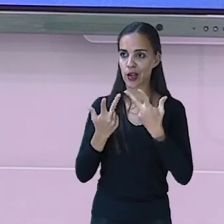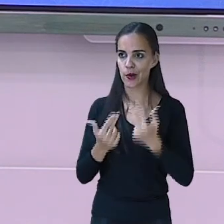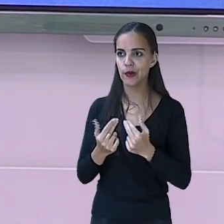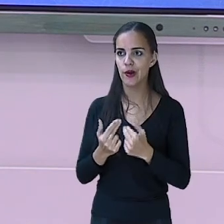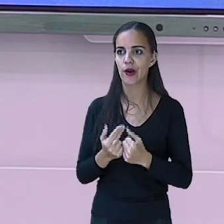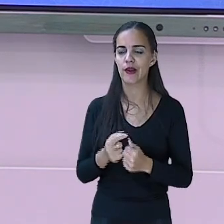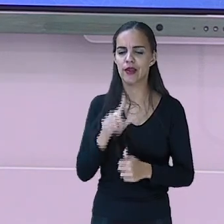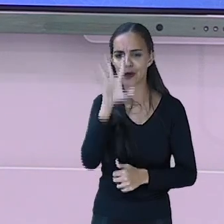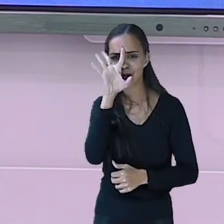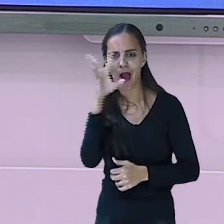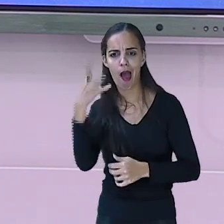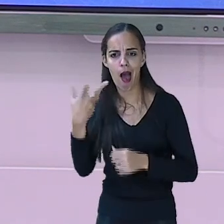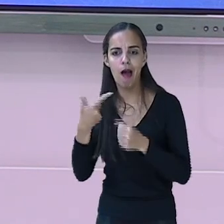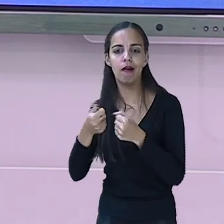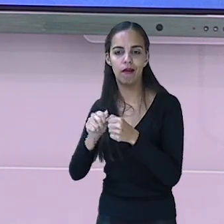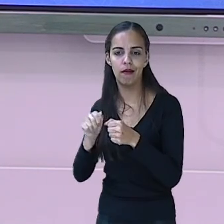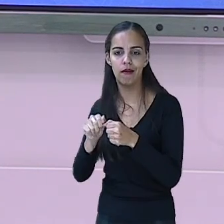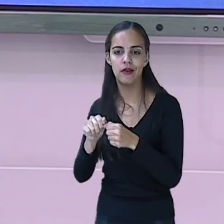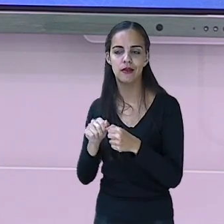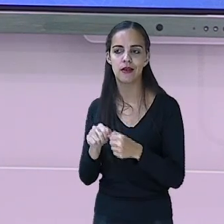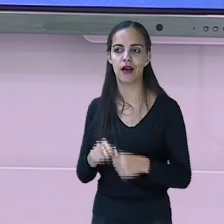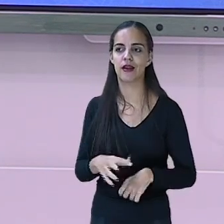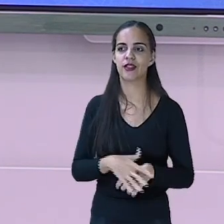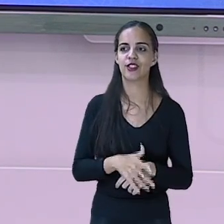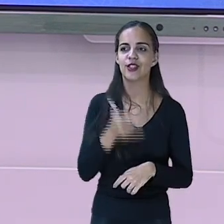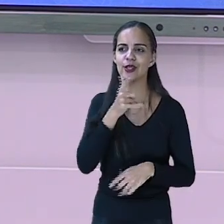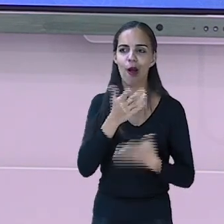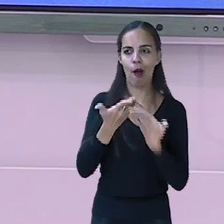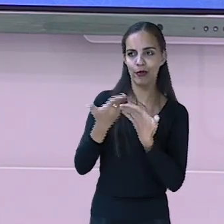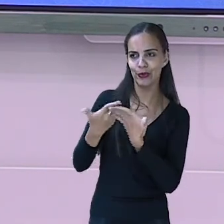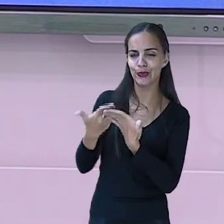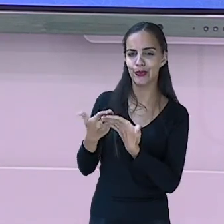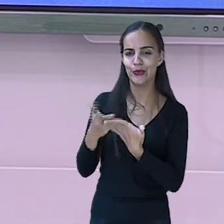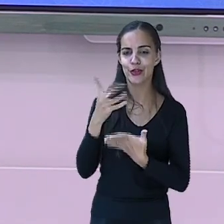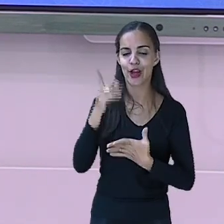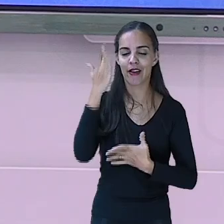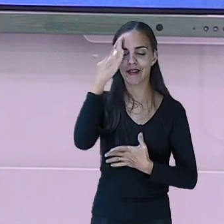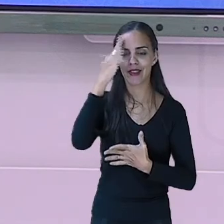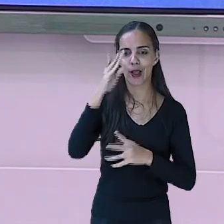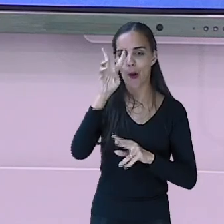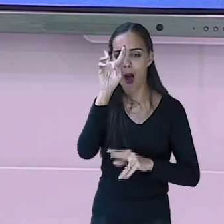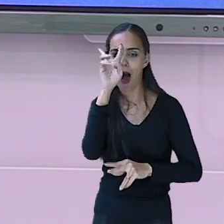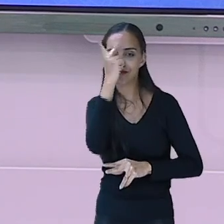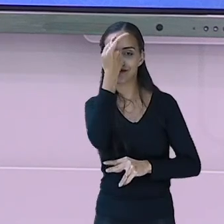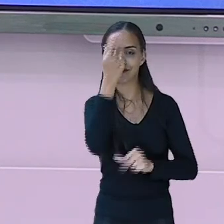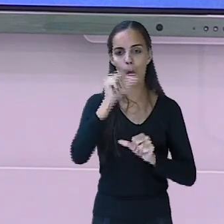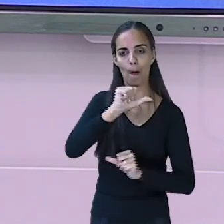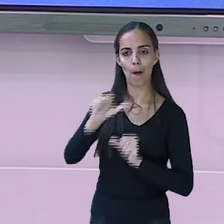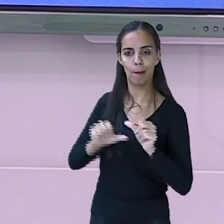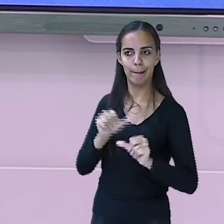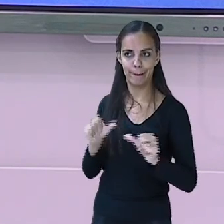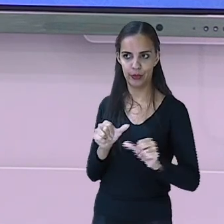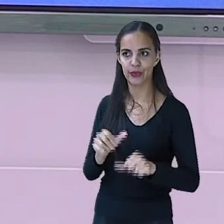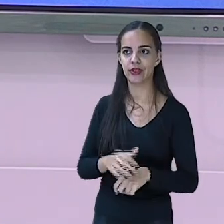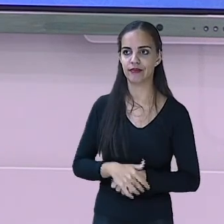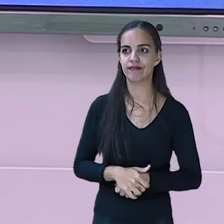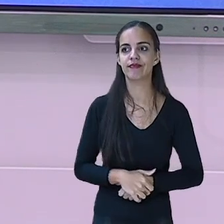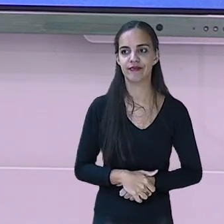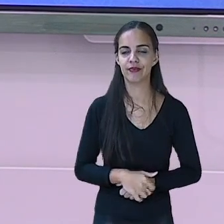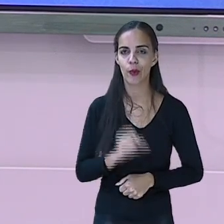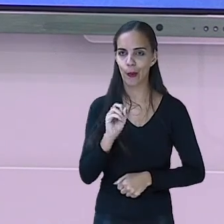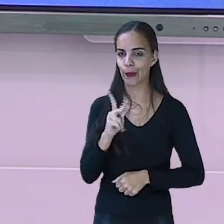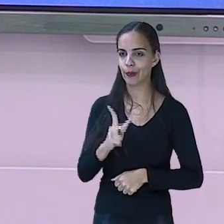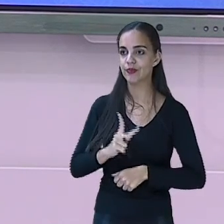consegue realizar, você consegue mudar de atitudes, melhorar as atitudes.